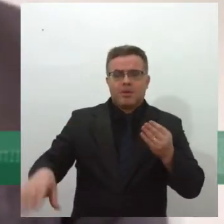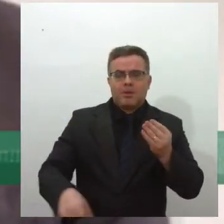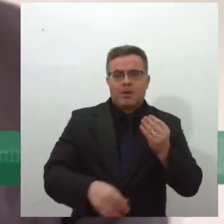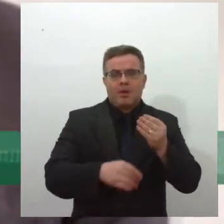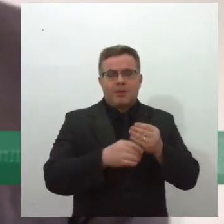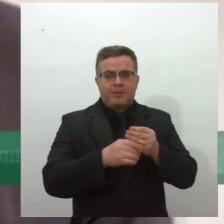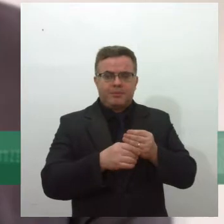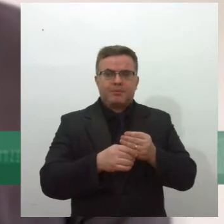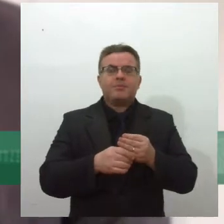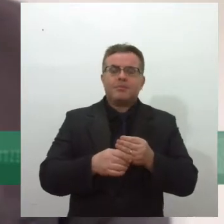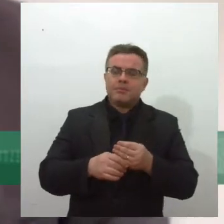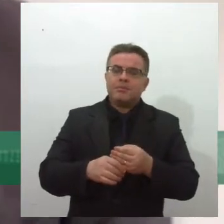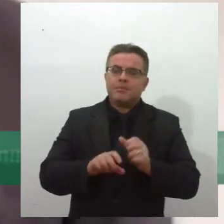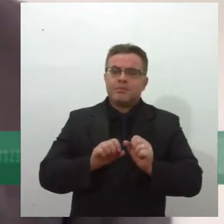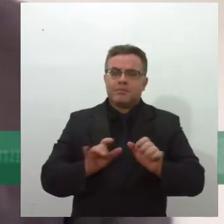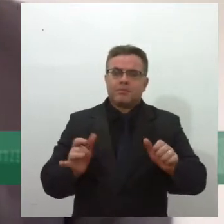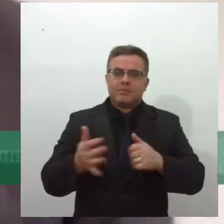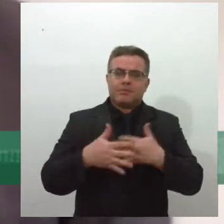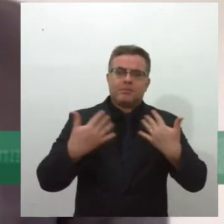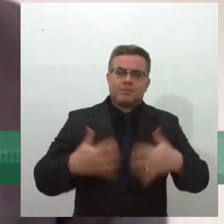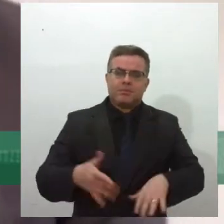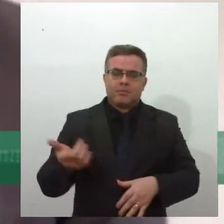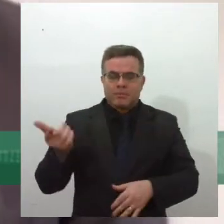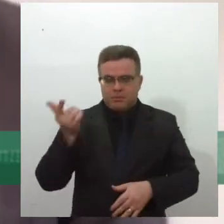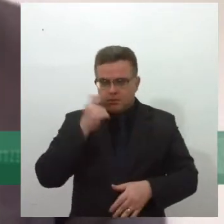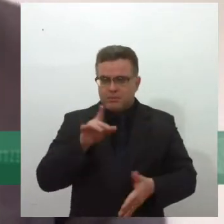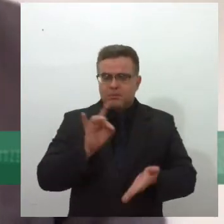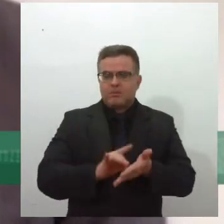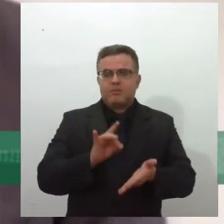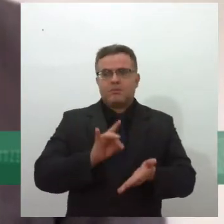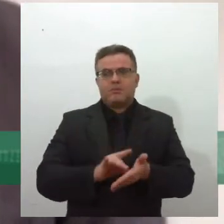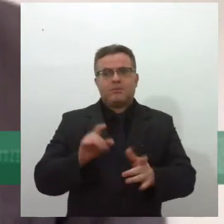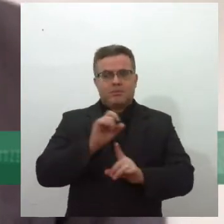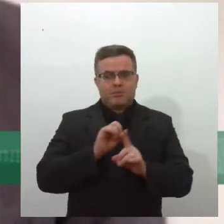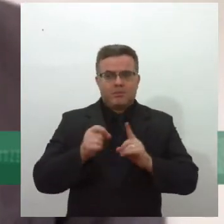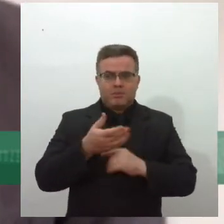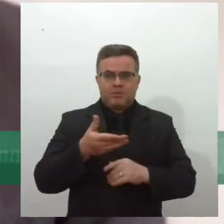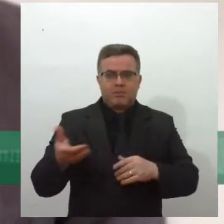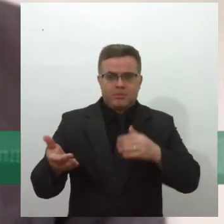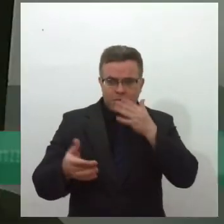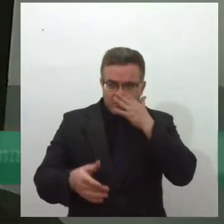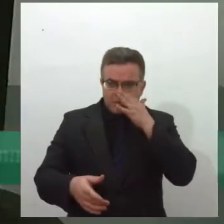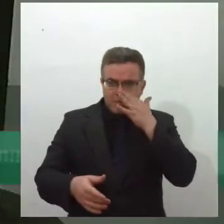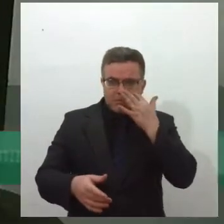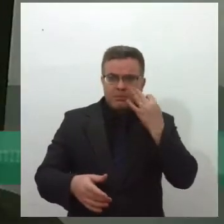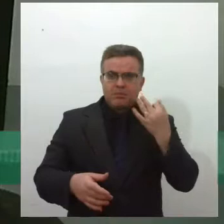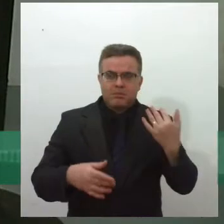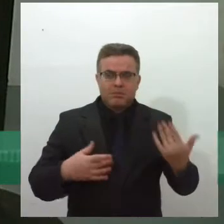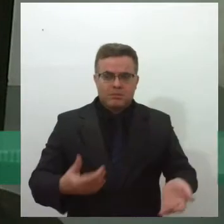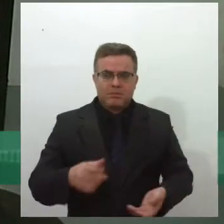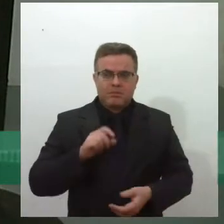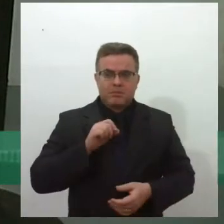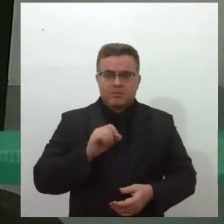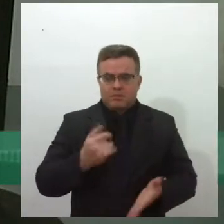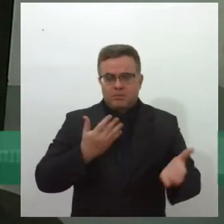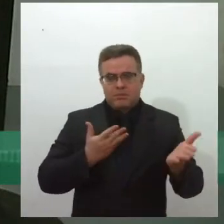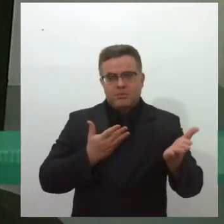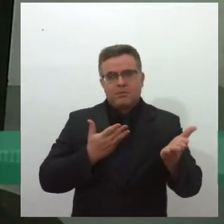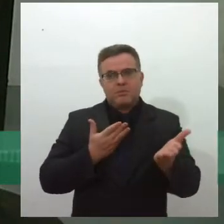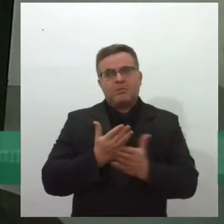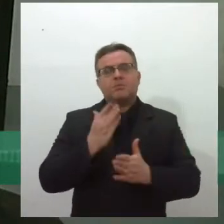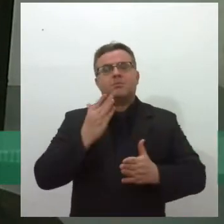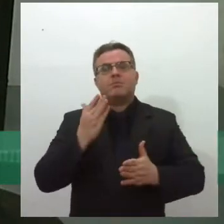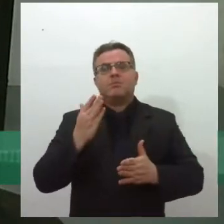do Covid a essa lista é um ganho para a sociedade. Bruno, como era que, se aprovado, né, como é que esse